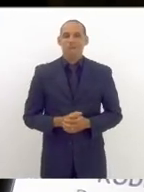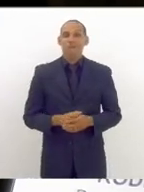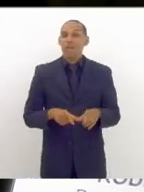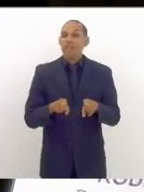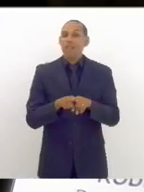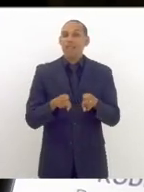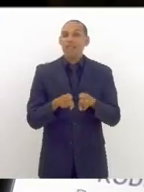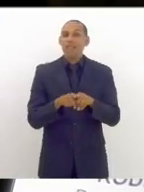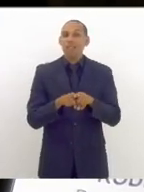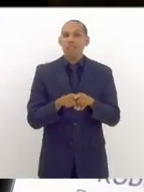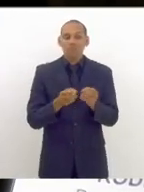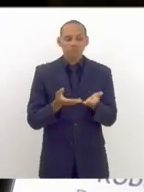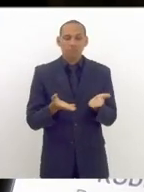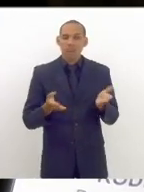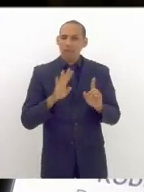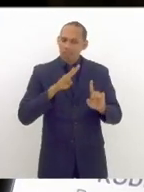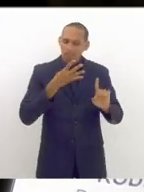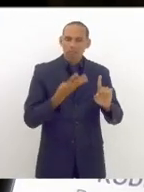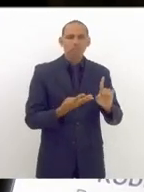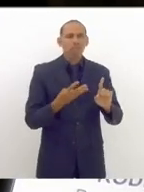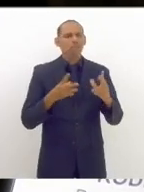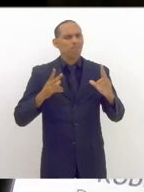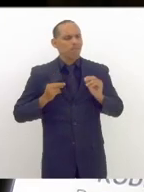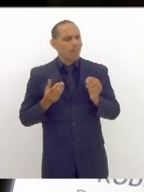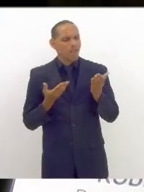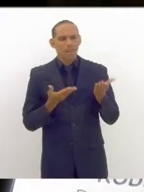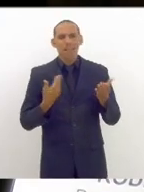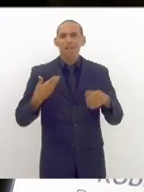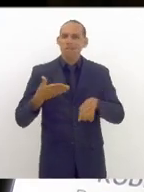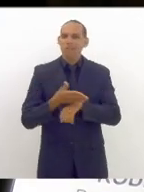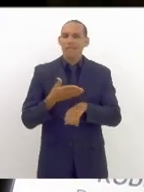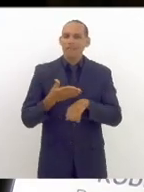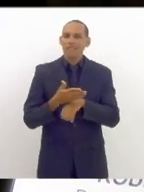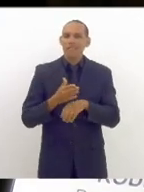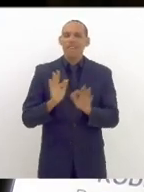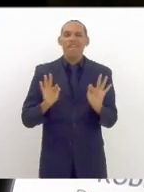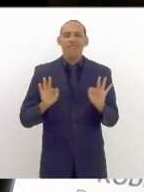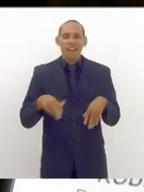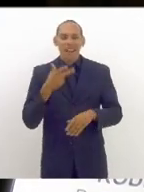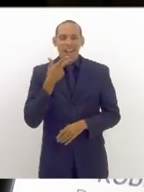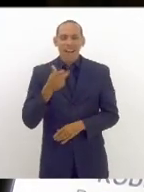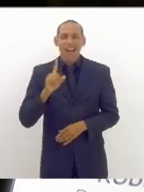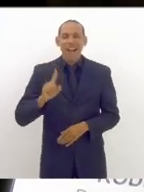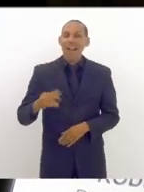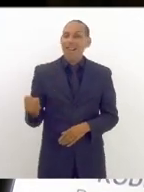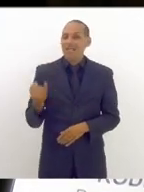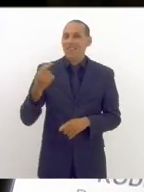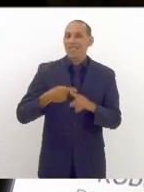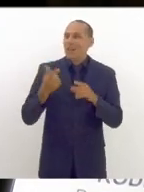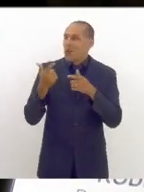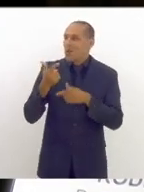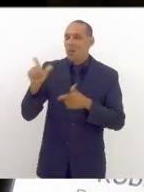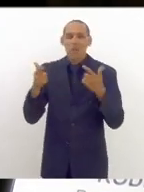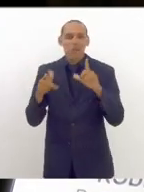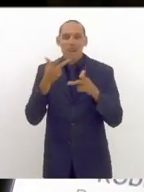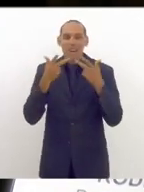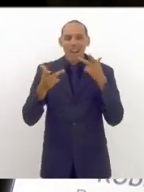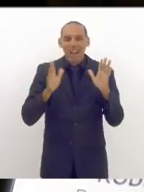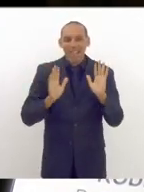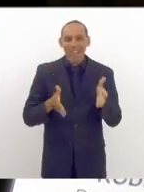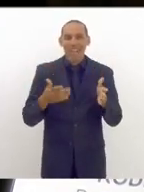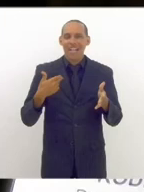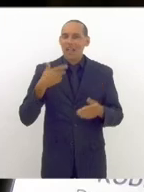participar dessa homenagem mais do que merecida. Falar no final é sempre bom, né? Porque tudo que era importante já foi falado, eu não vou